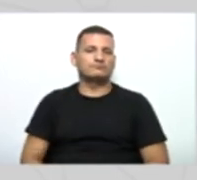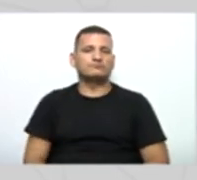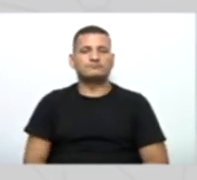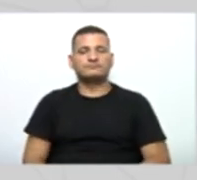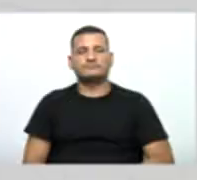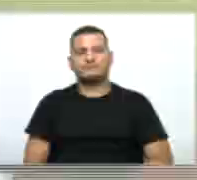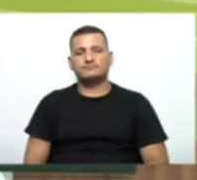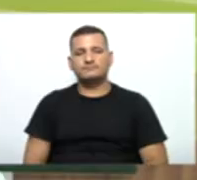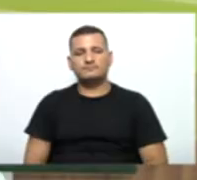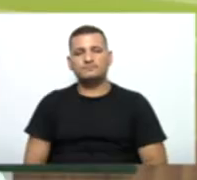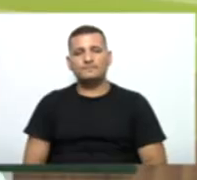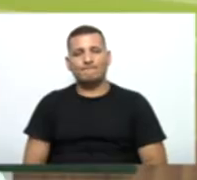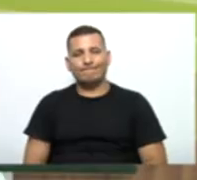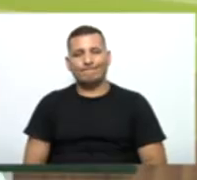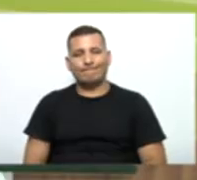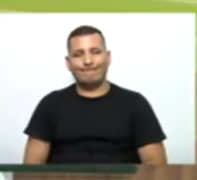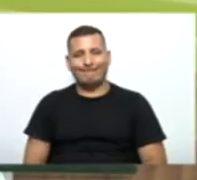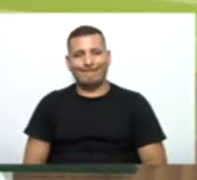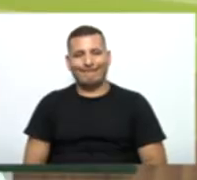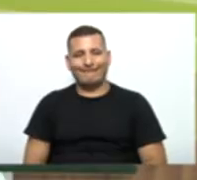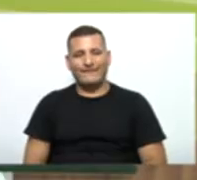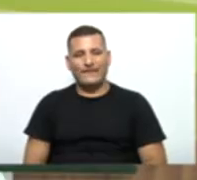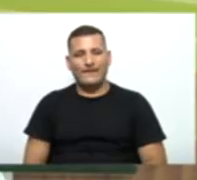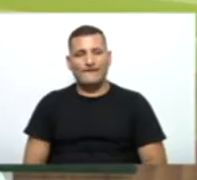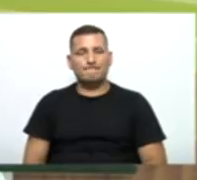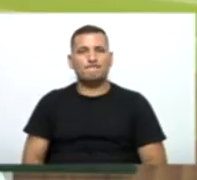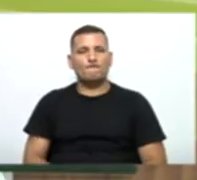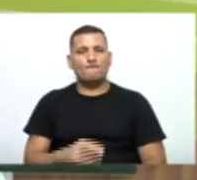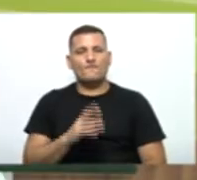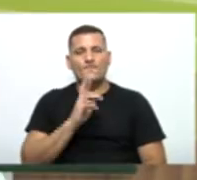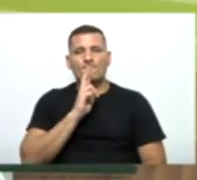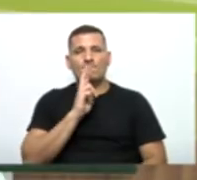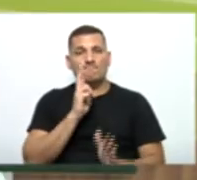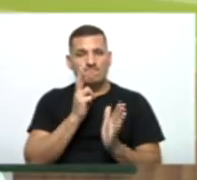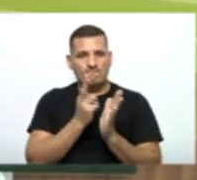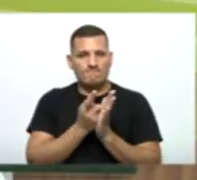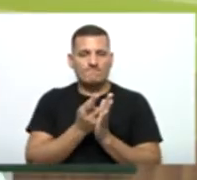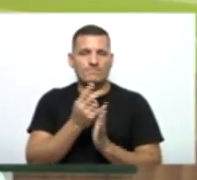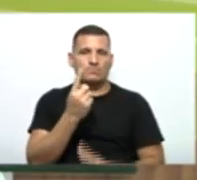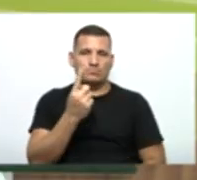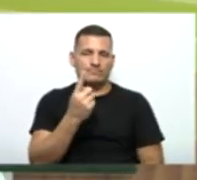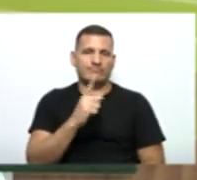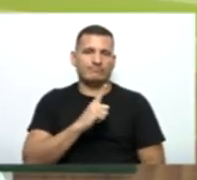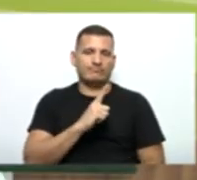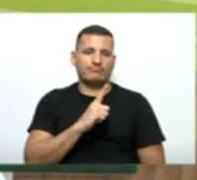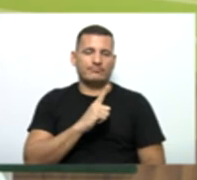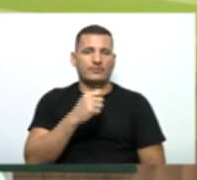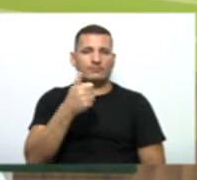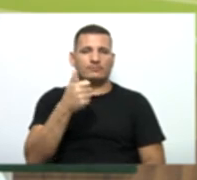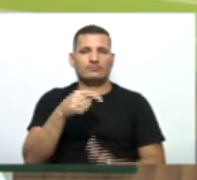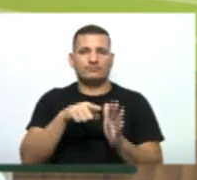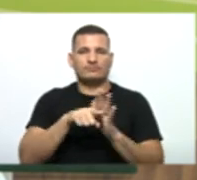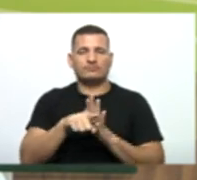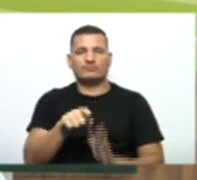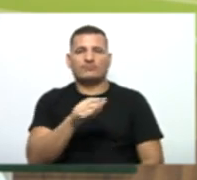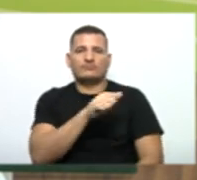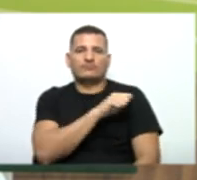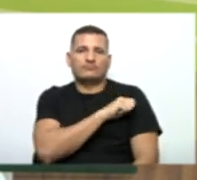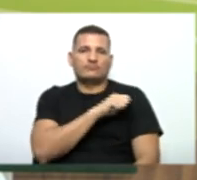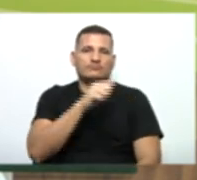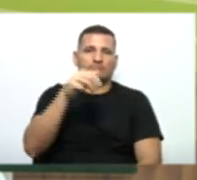Professor, até o momento, uma resposta para a questão 1. Do aluno Marcos